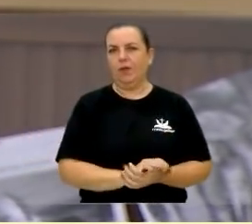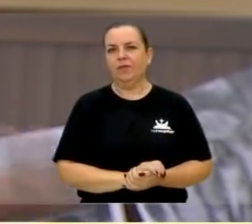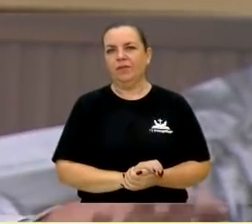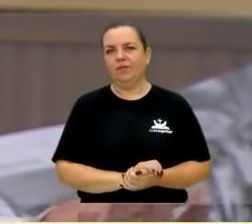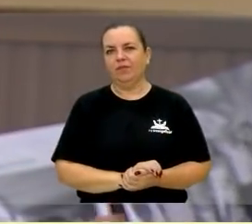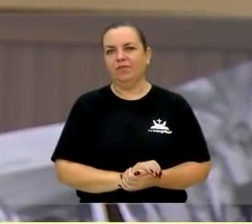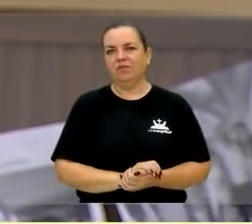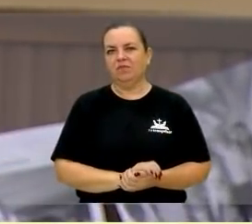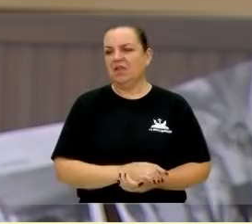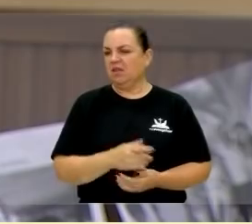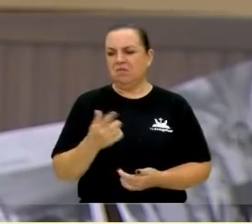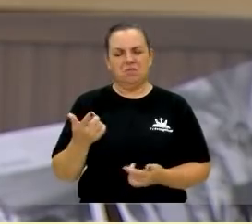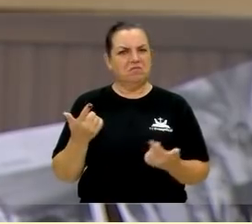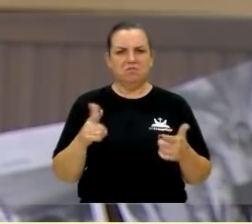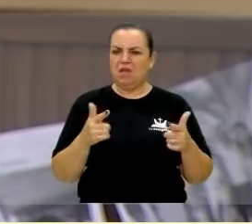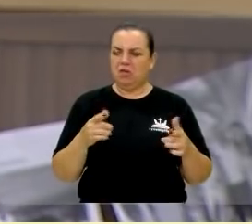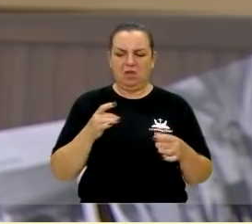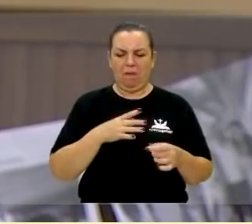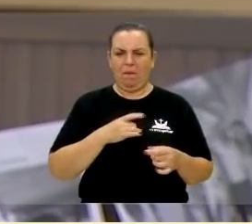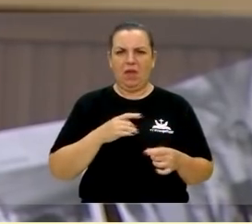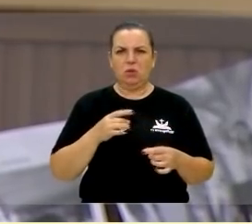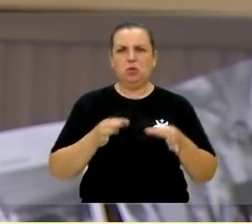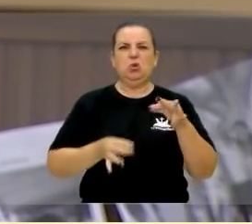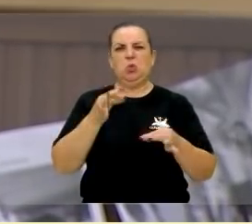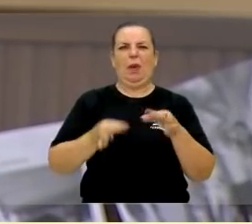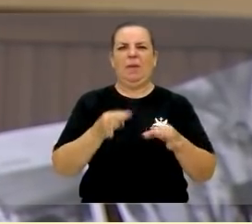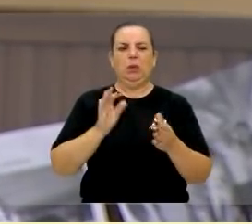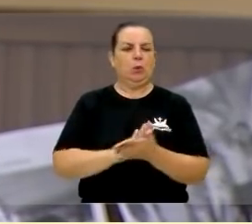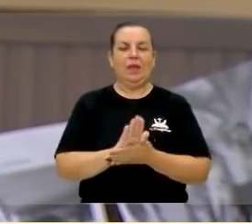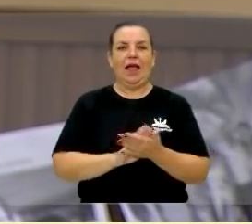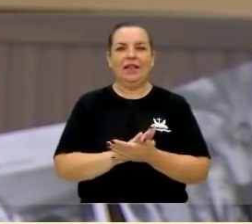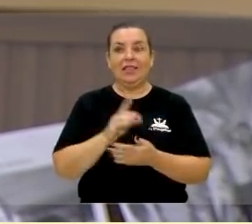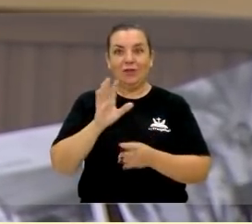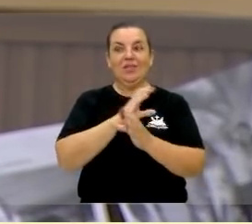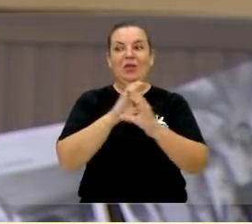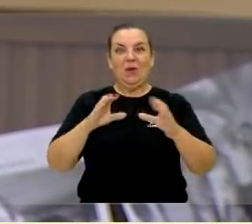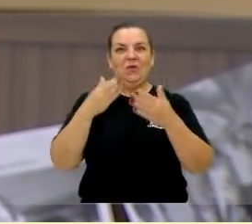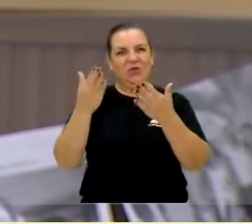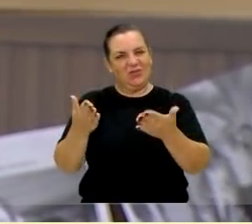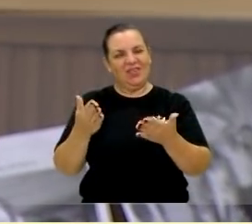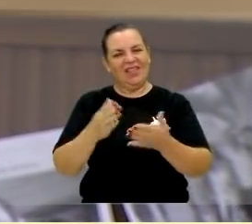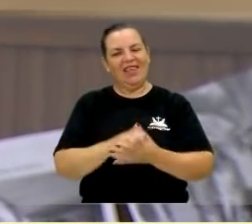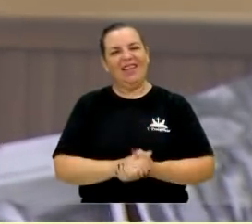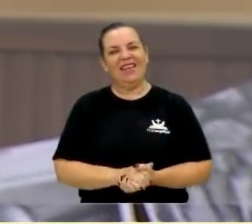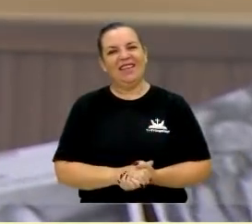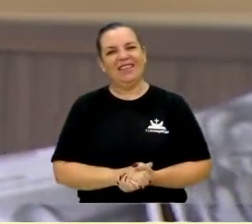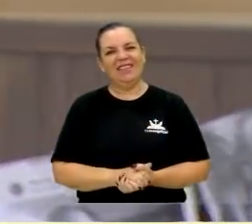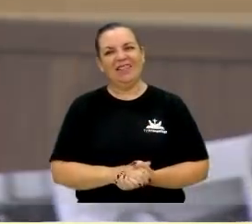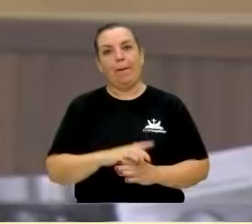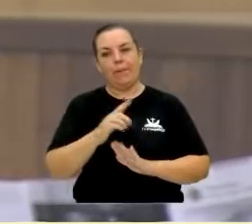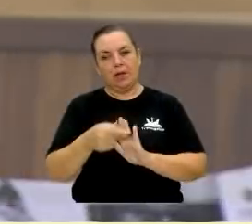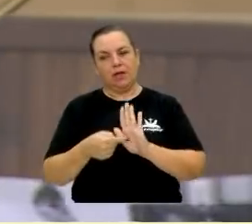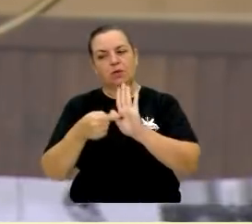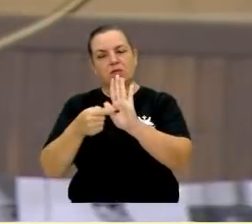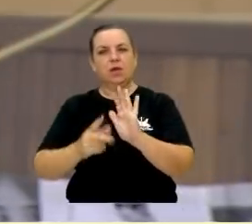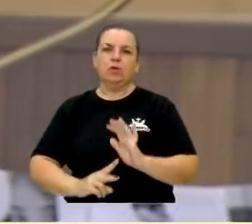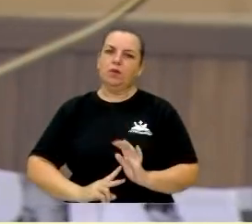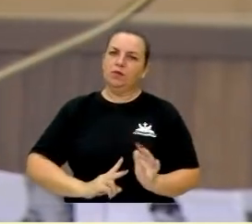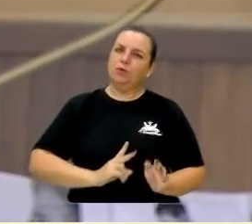sem medo de ser julgado. Então você confia para mostrar suas